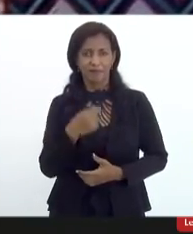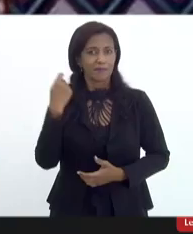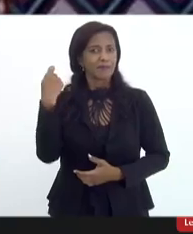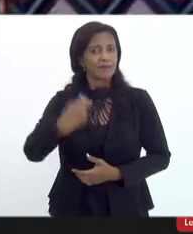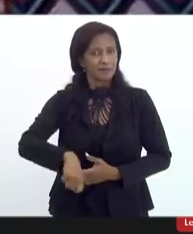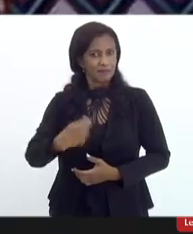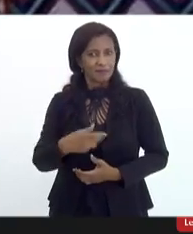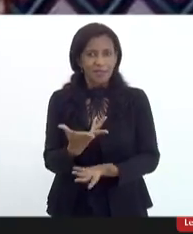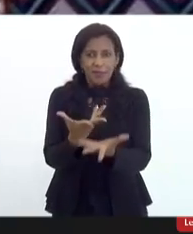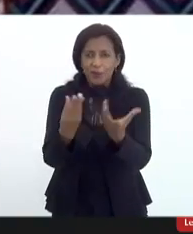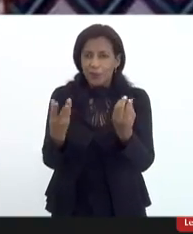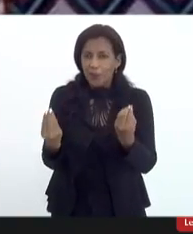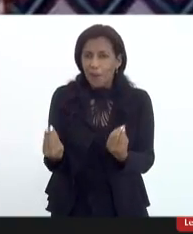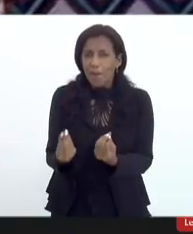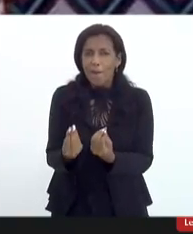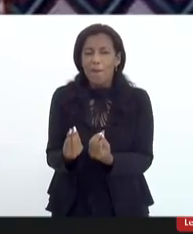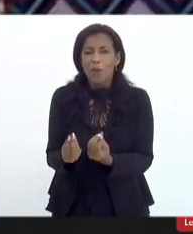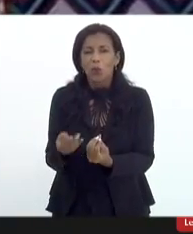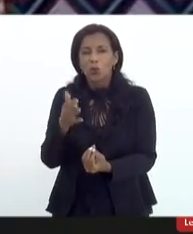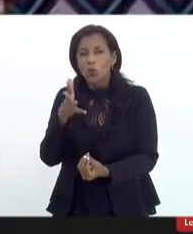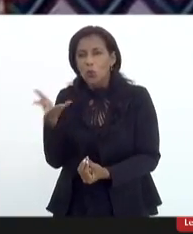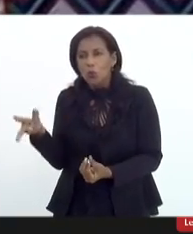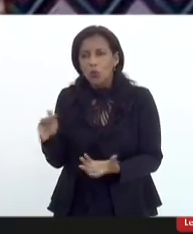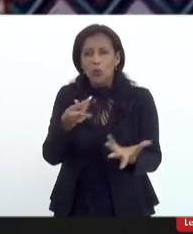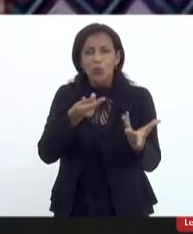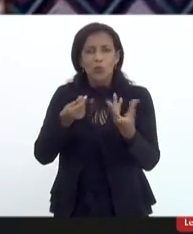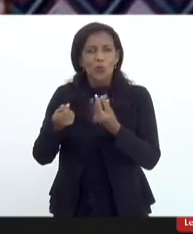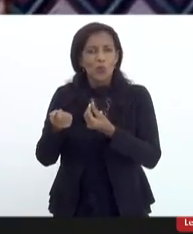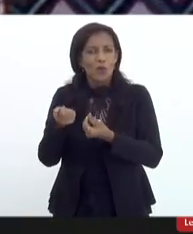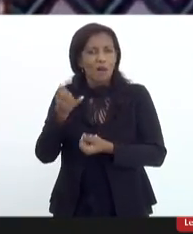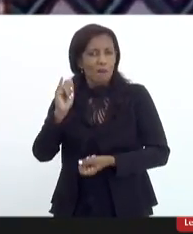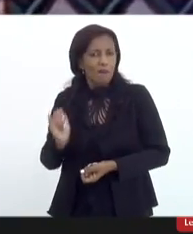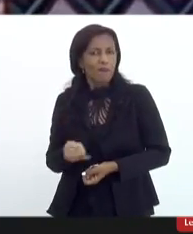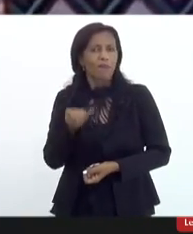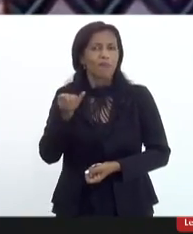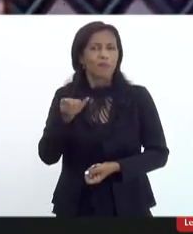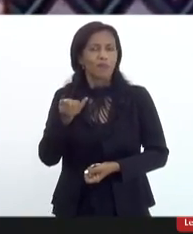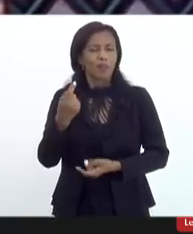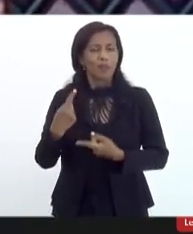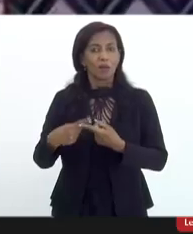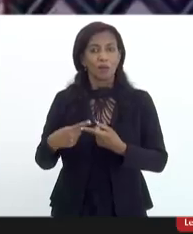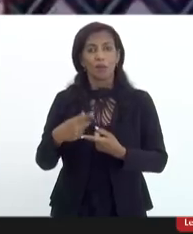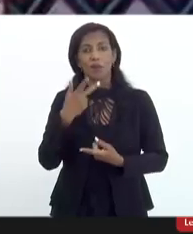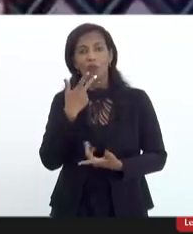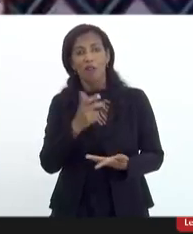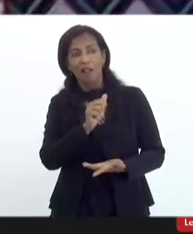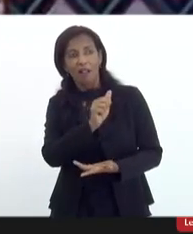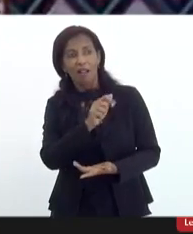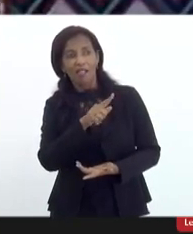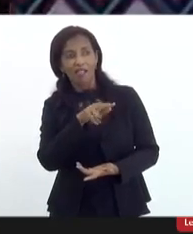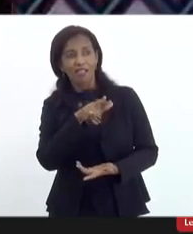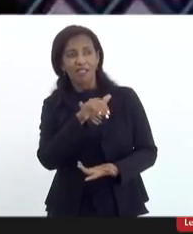precisa muito beber dessa fonte. Né? Que não falar da